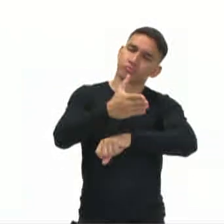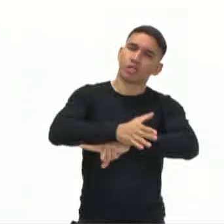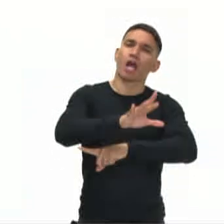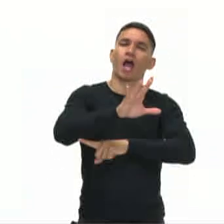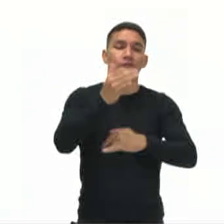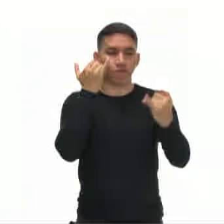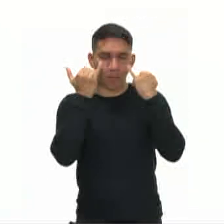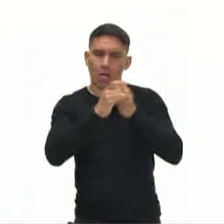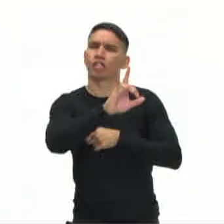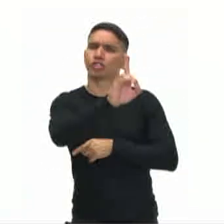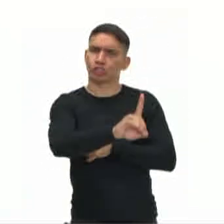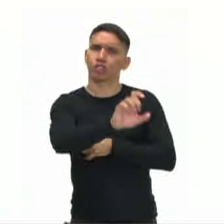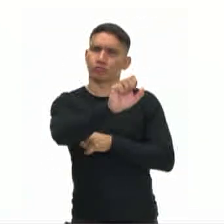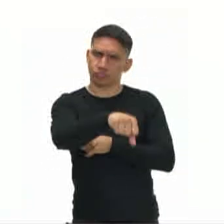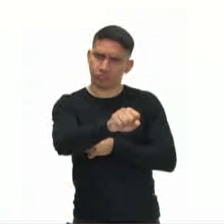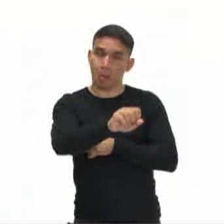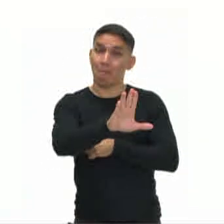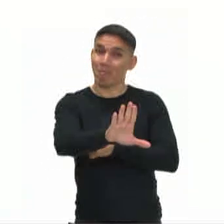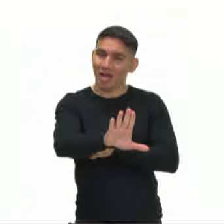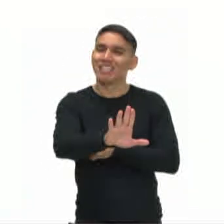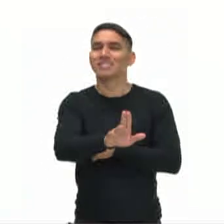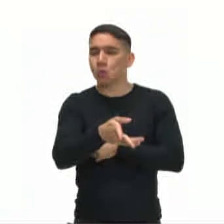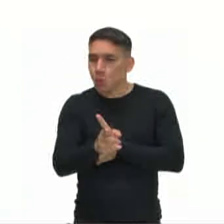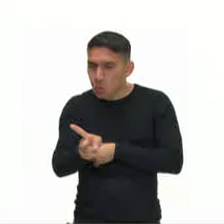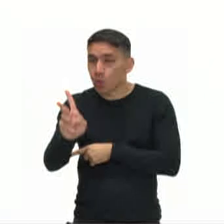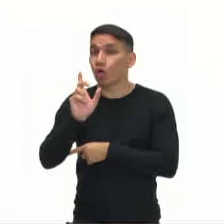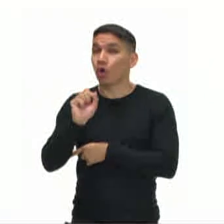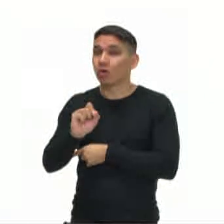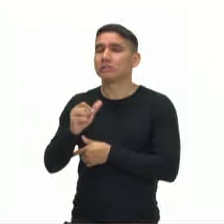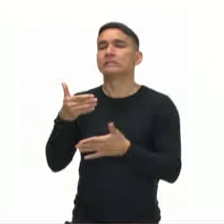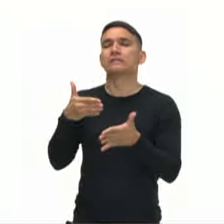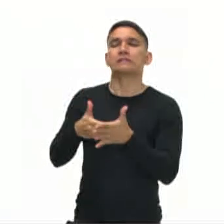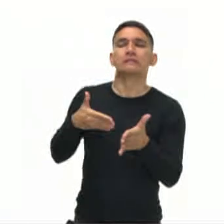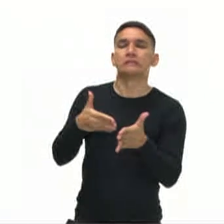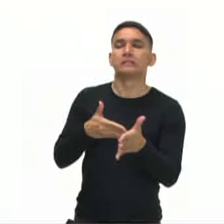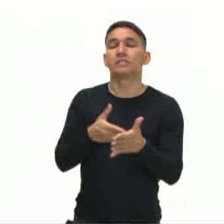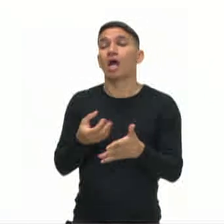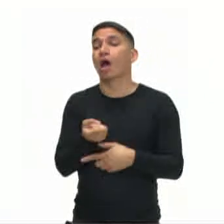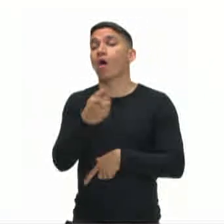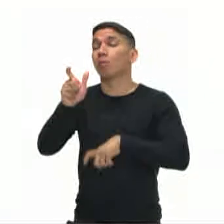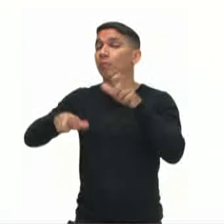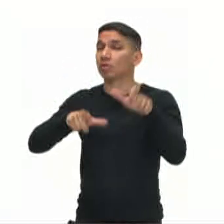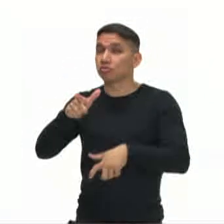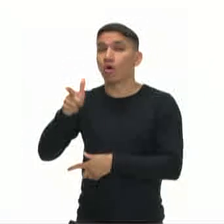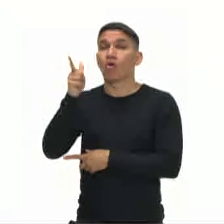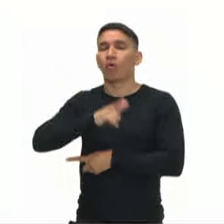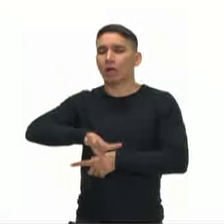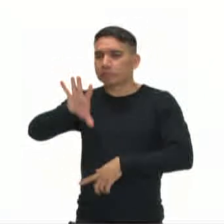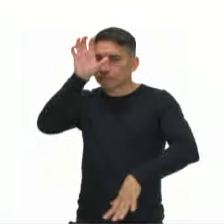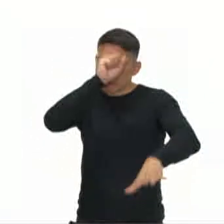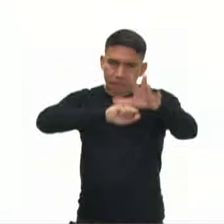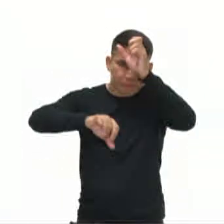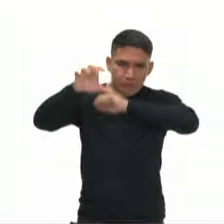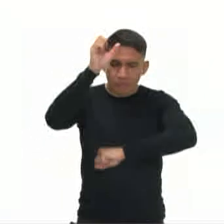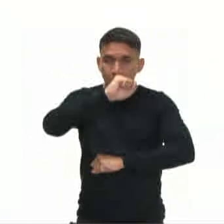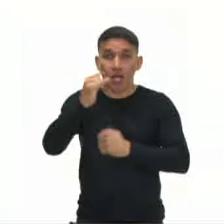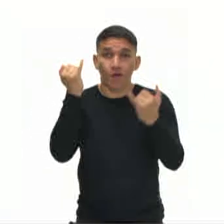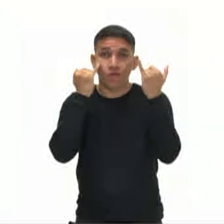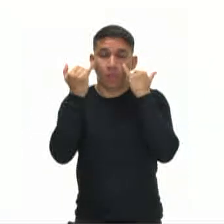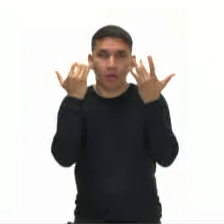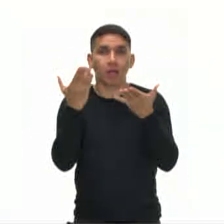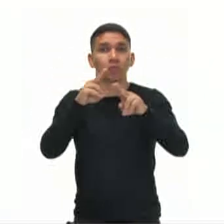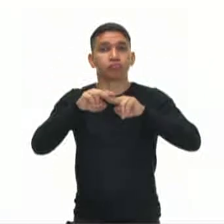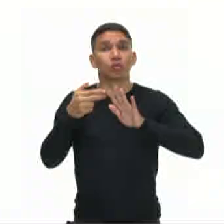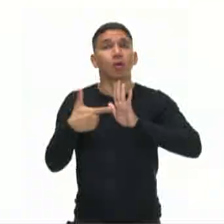direito, ainda existem limitações em alguns indivíduos para a absorção de informações. Então, ele dá